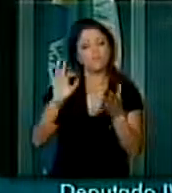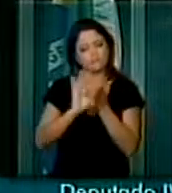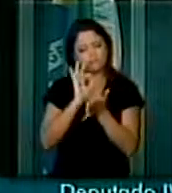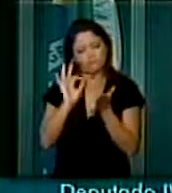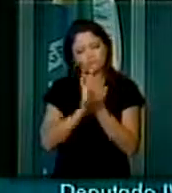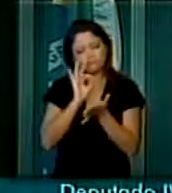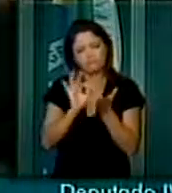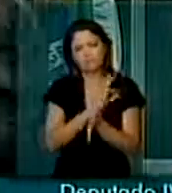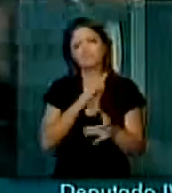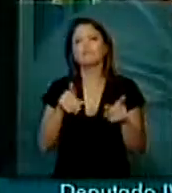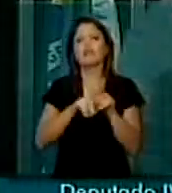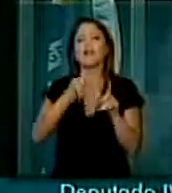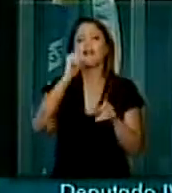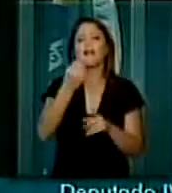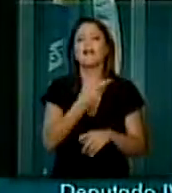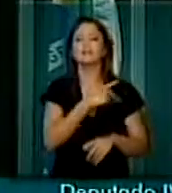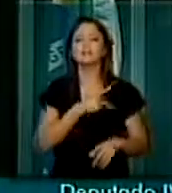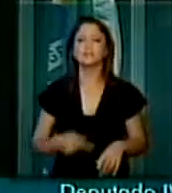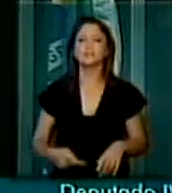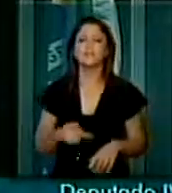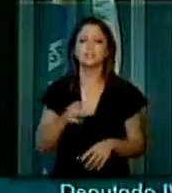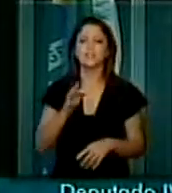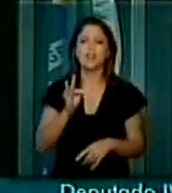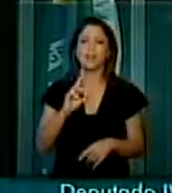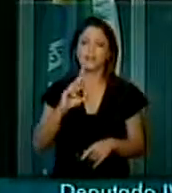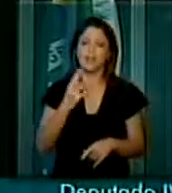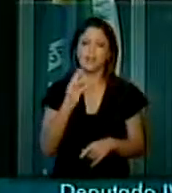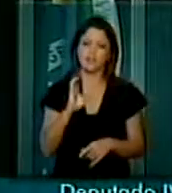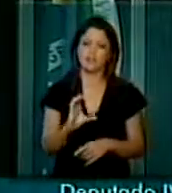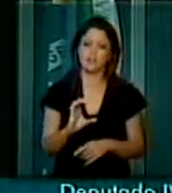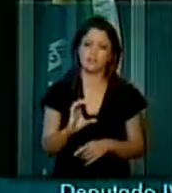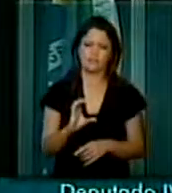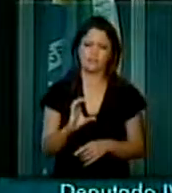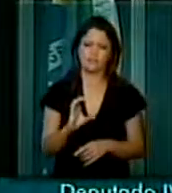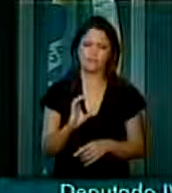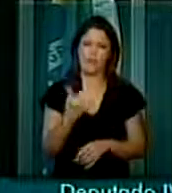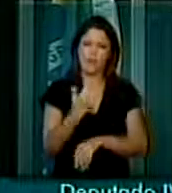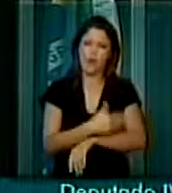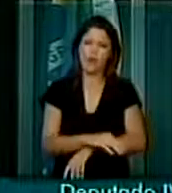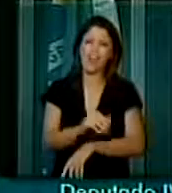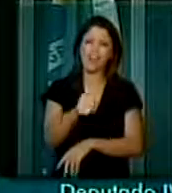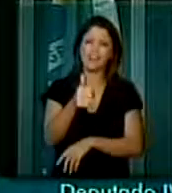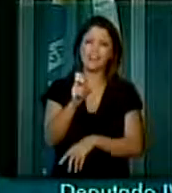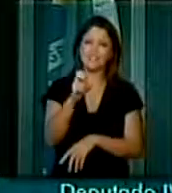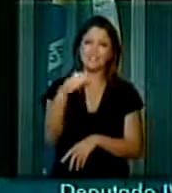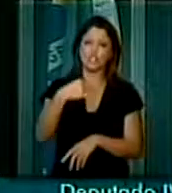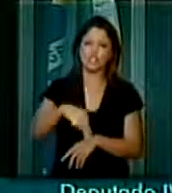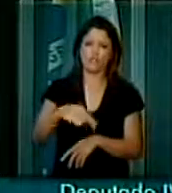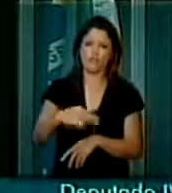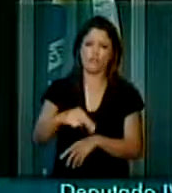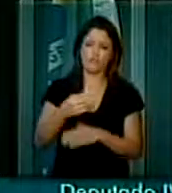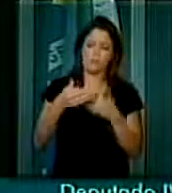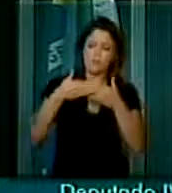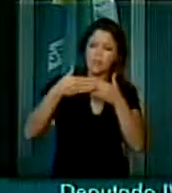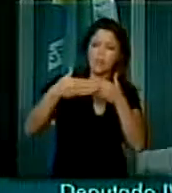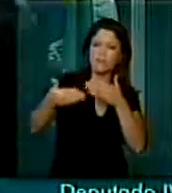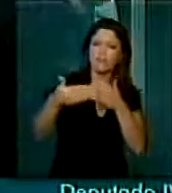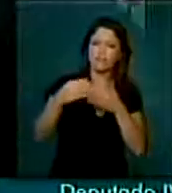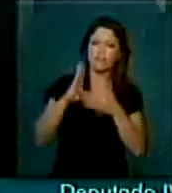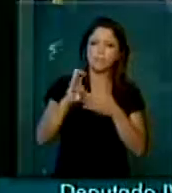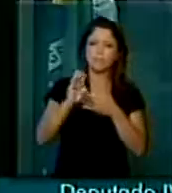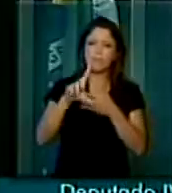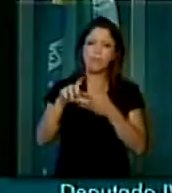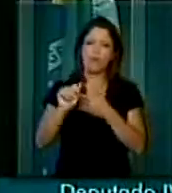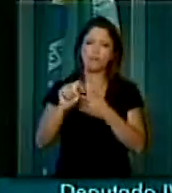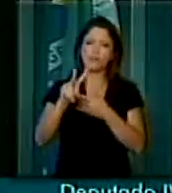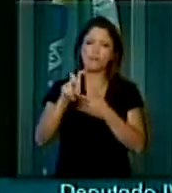assinatura do ex-presidente Fernando Henrique Cardoso na rua 15 de novembro, em frente à Bolsa de Valores de